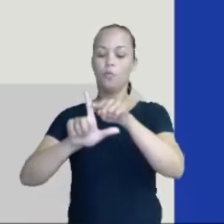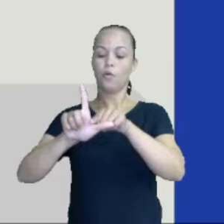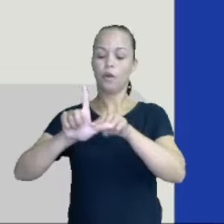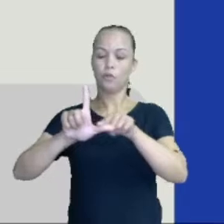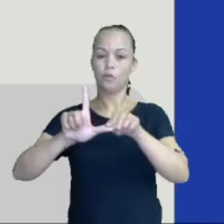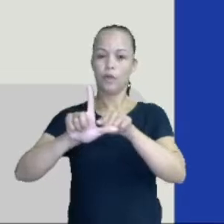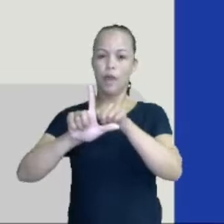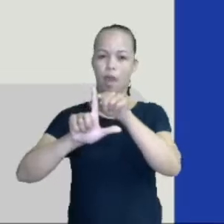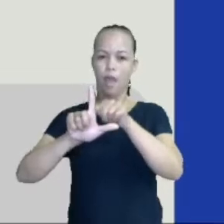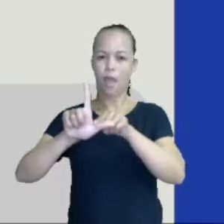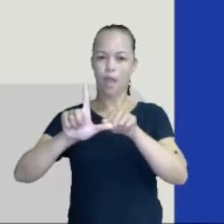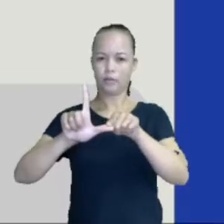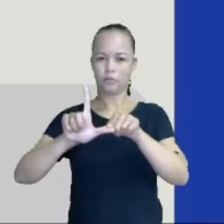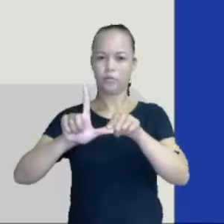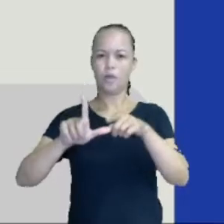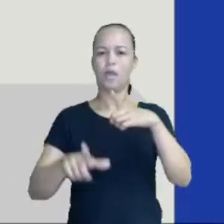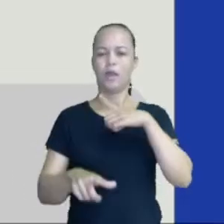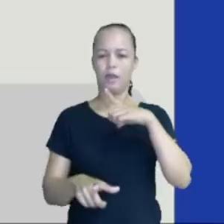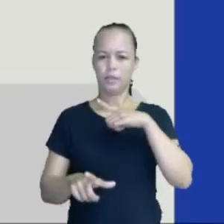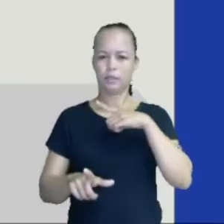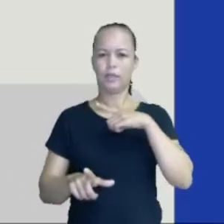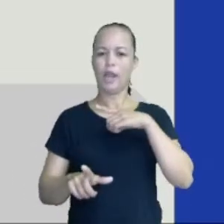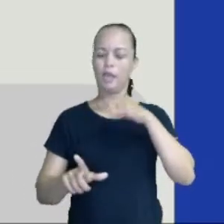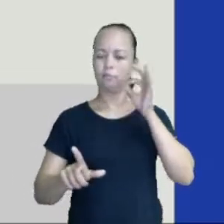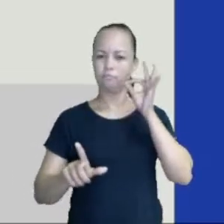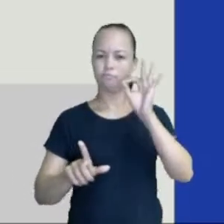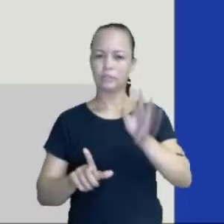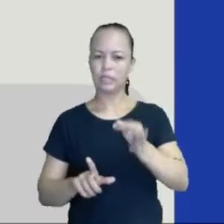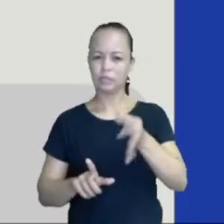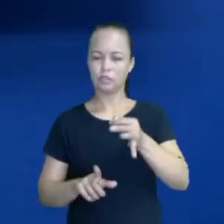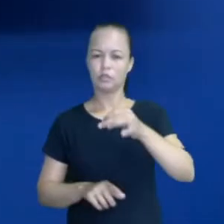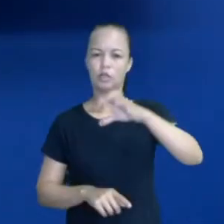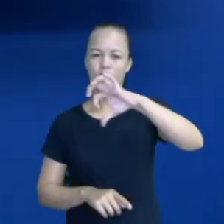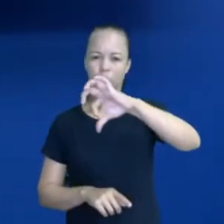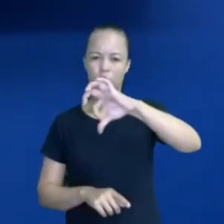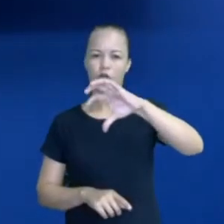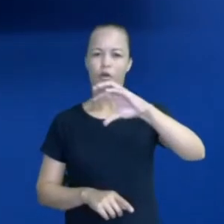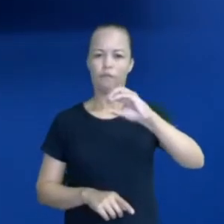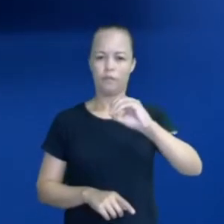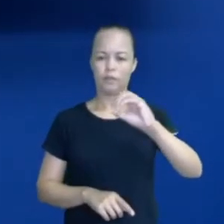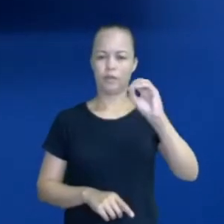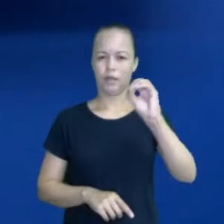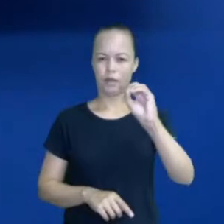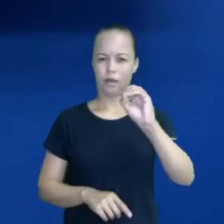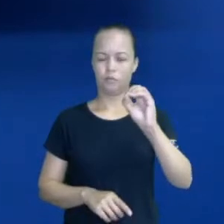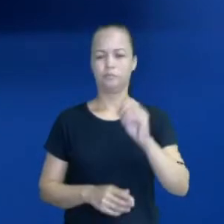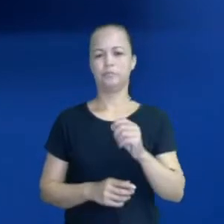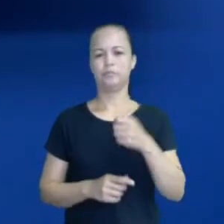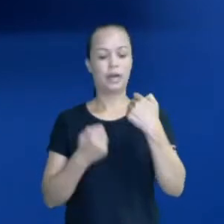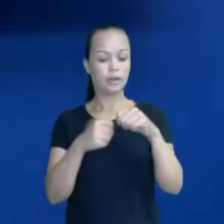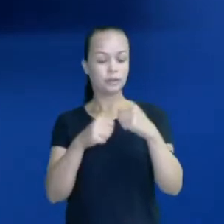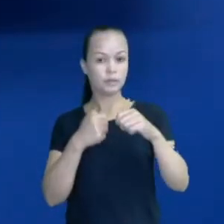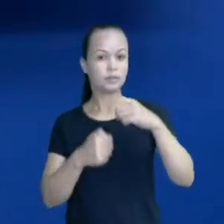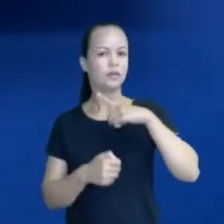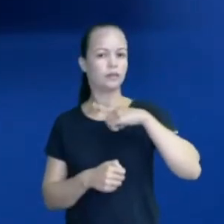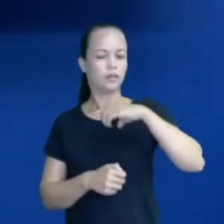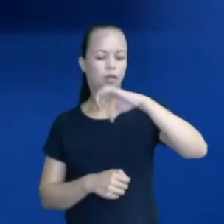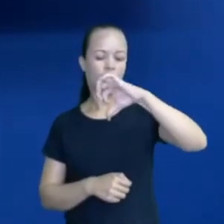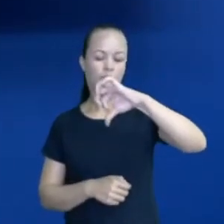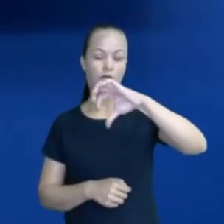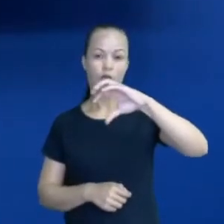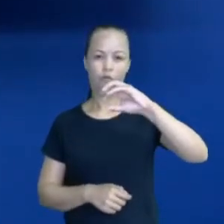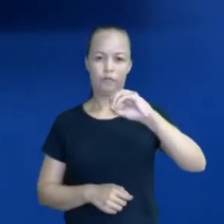possui exatamente 90 graus. Para ser um ângulo reto, ele precisa ter a medida de 90 graus.